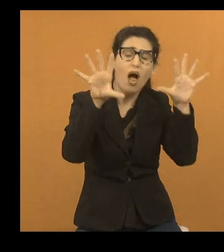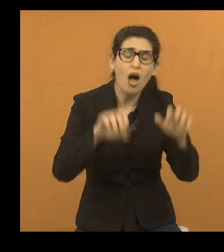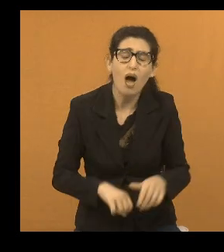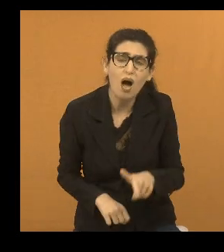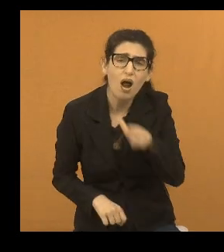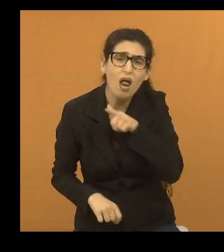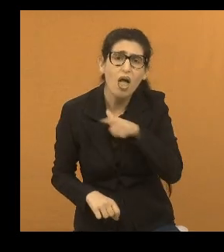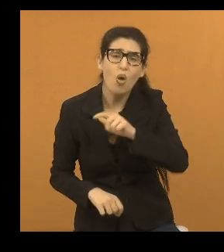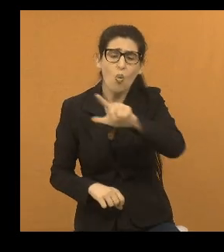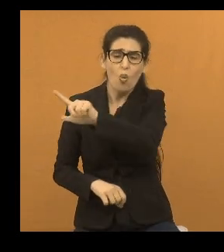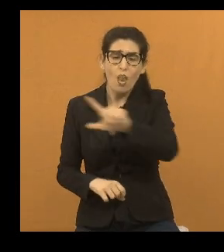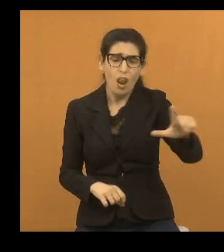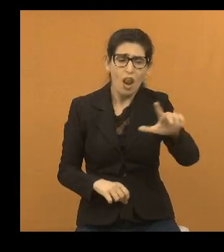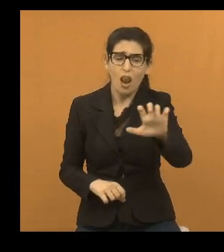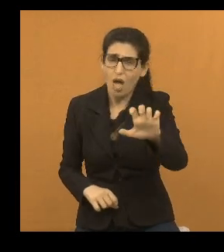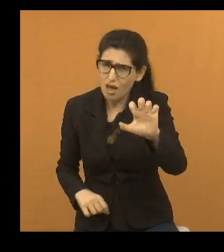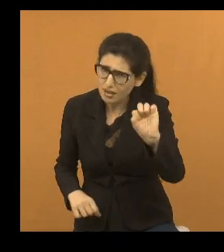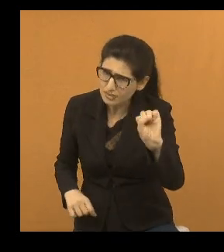temos aqui a região leste.